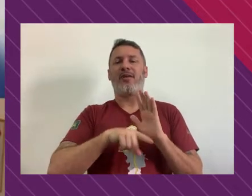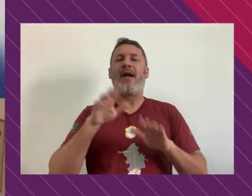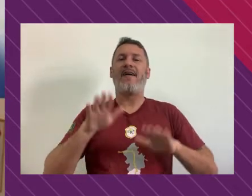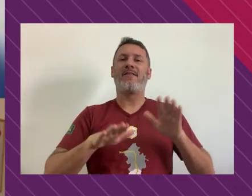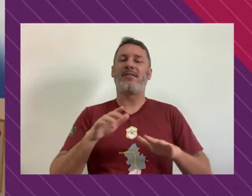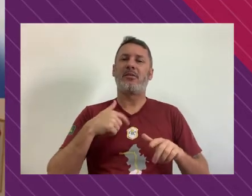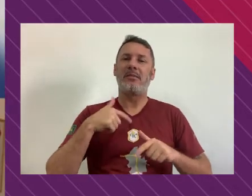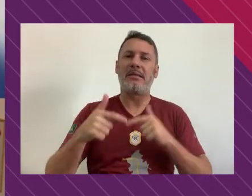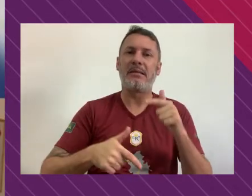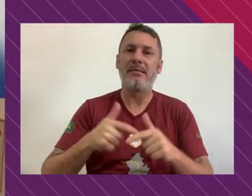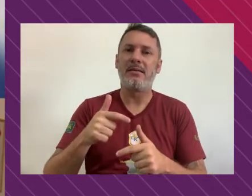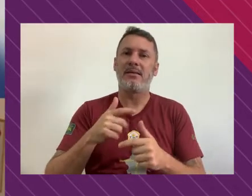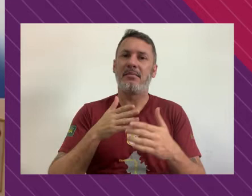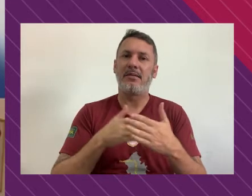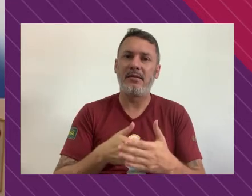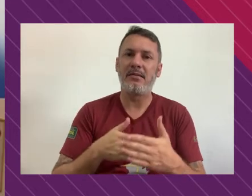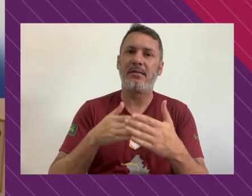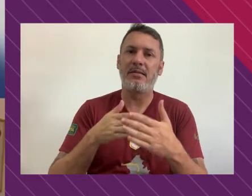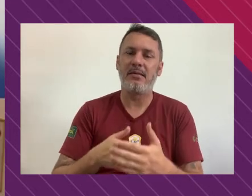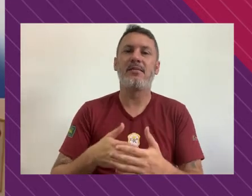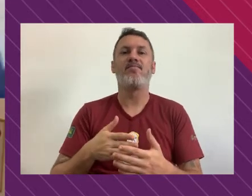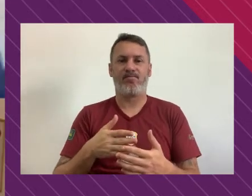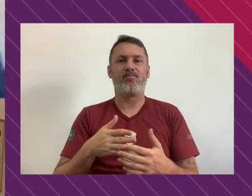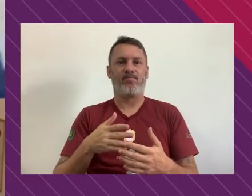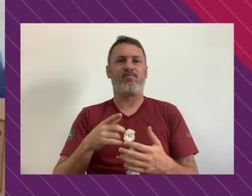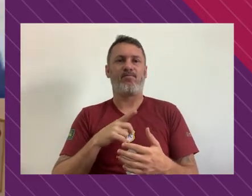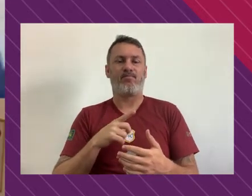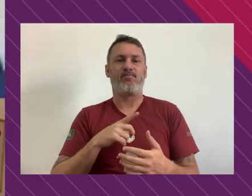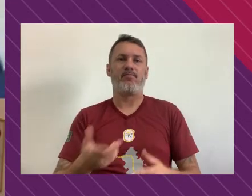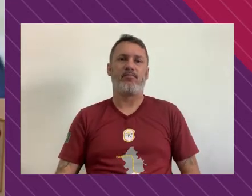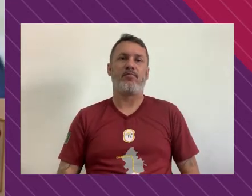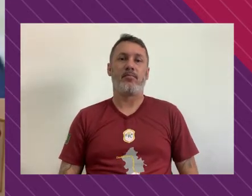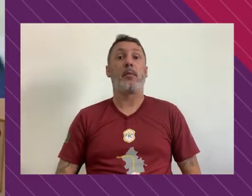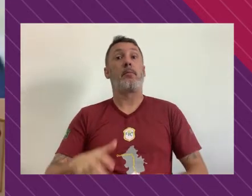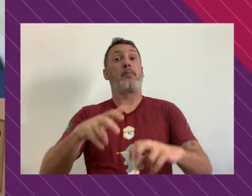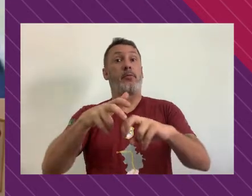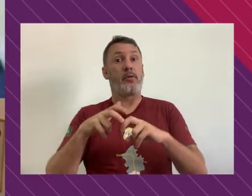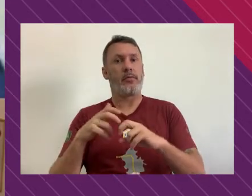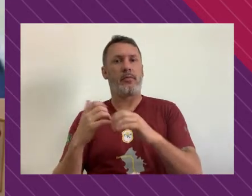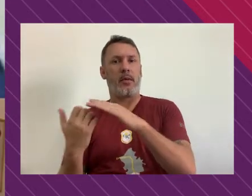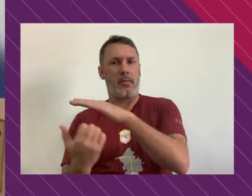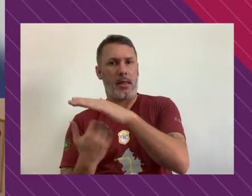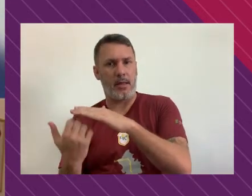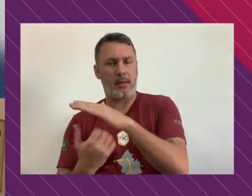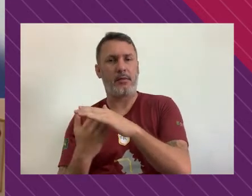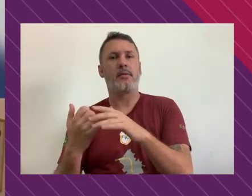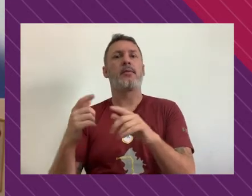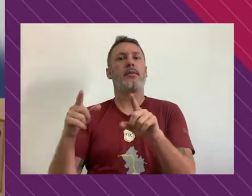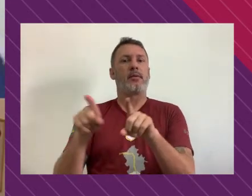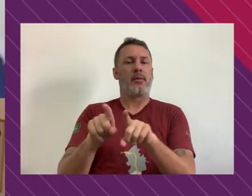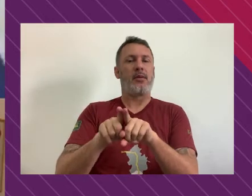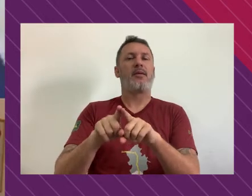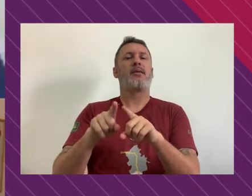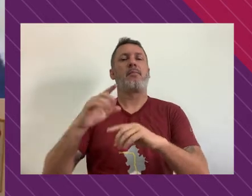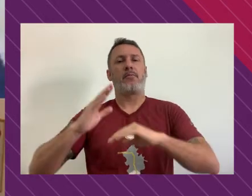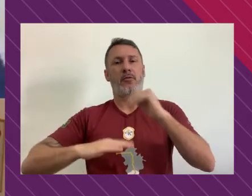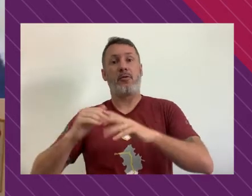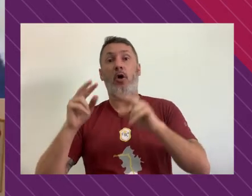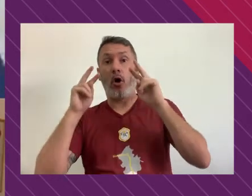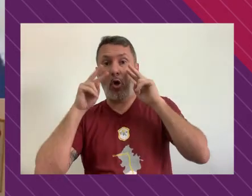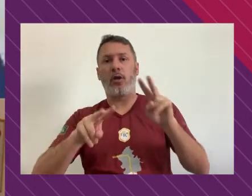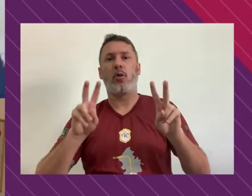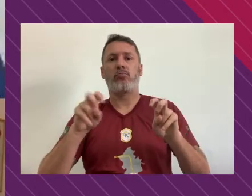fala abertamente sobre sua orientação sexual ou identidade de gênero no ambiente de trabalho. Só 1 em cada 3. Ou seja,